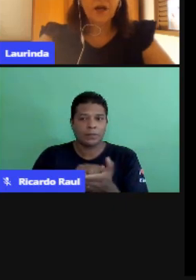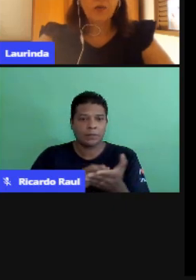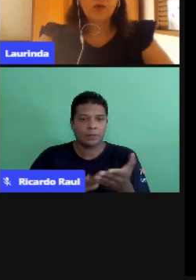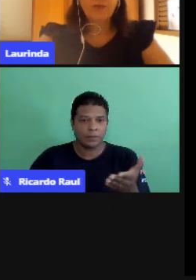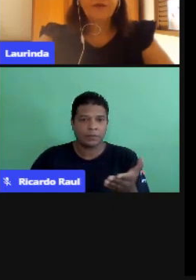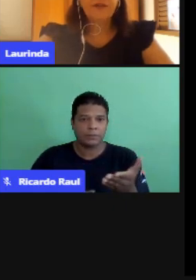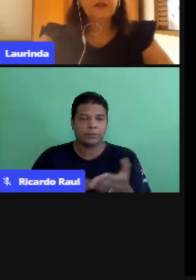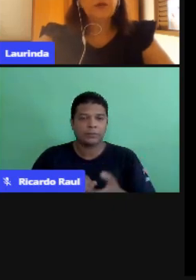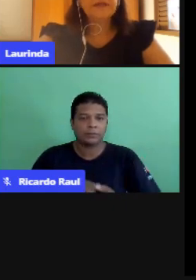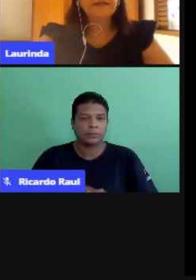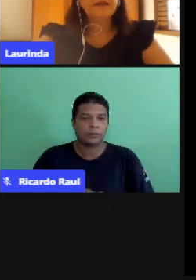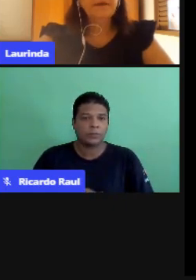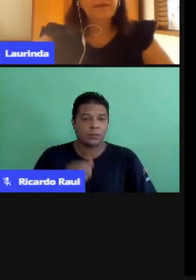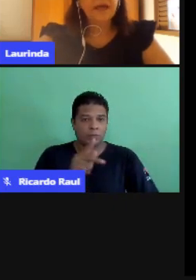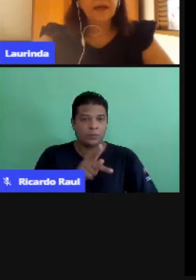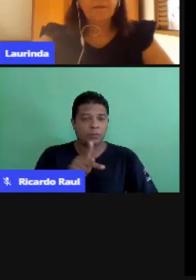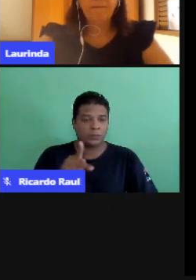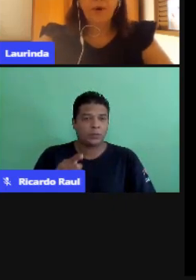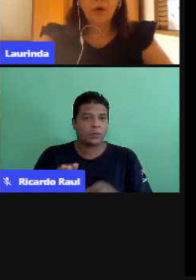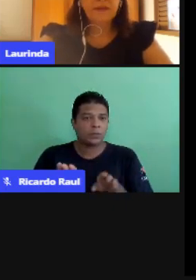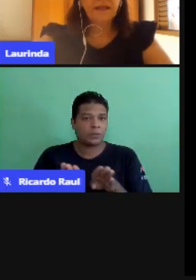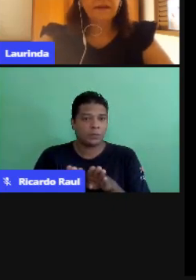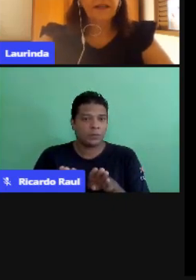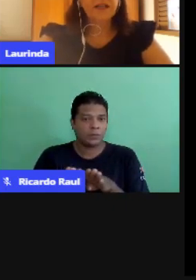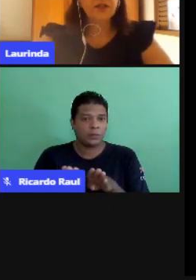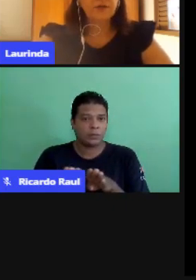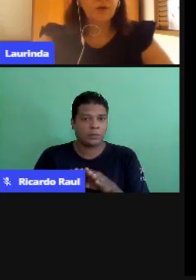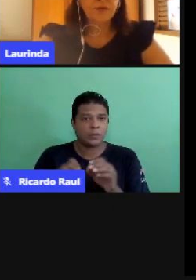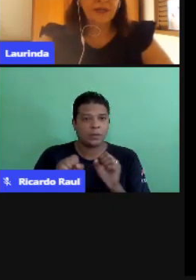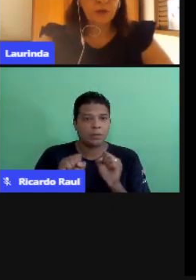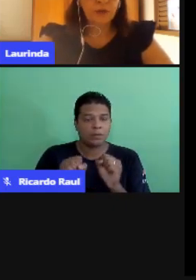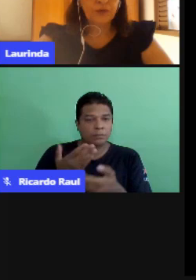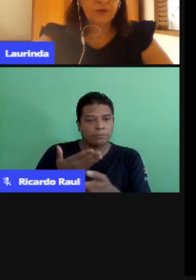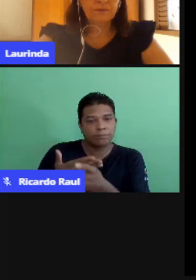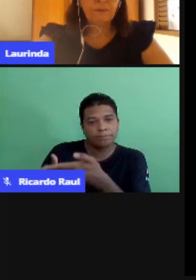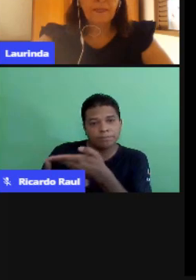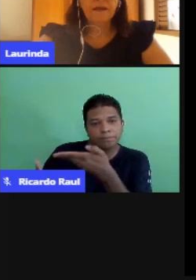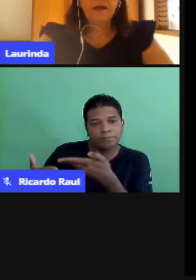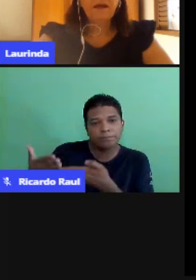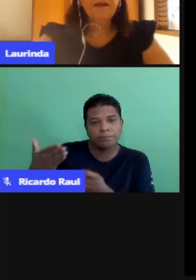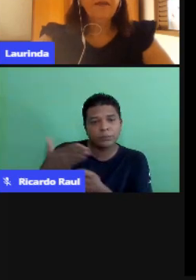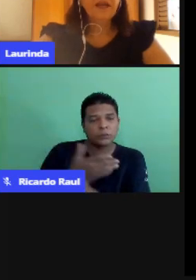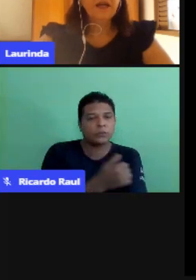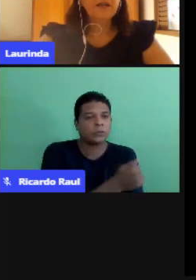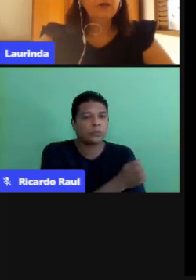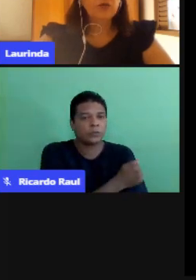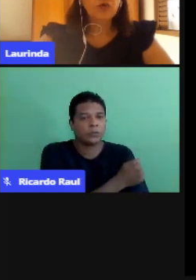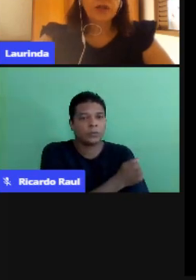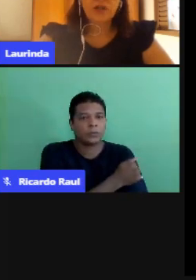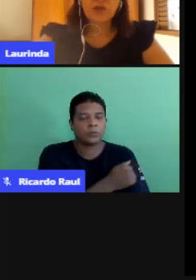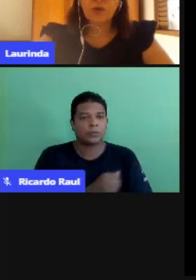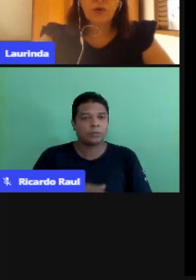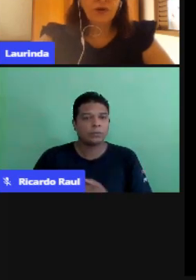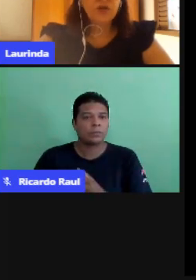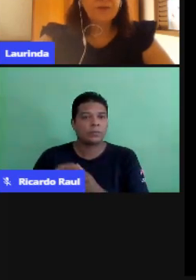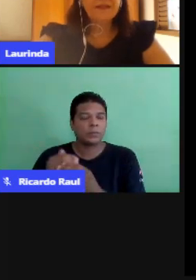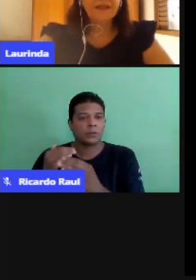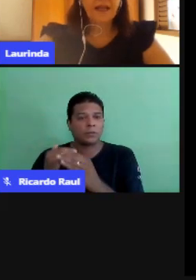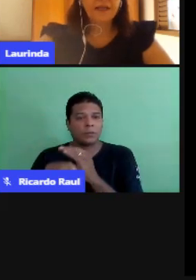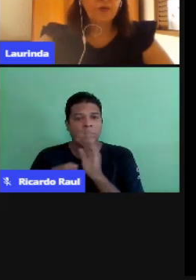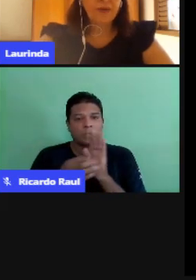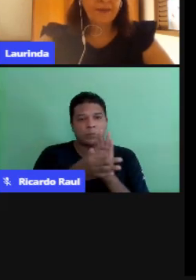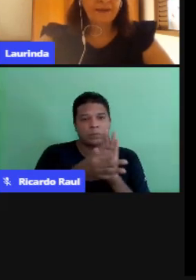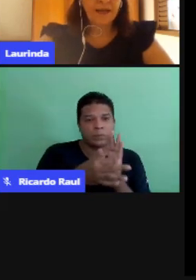atividades, os professores também podem interagir com os alunos, enviando sugestões